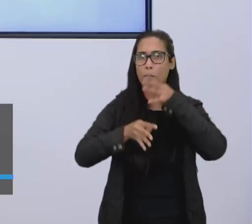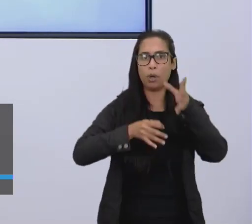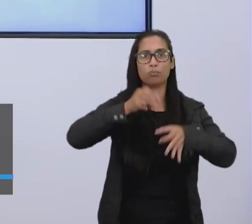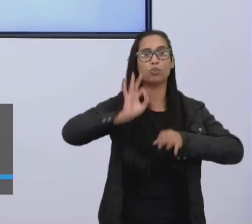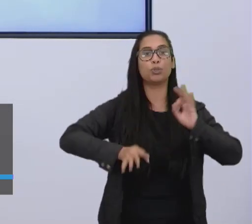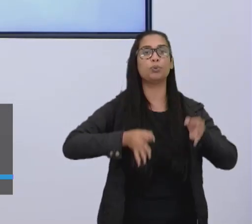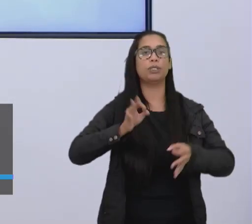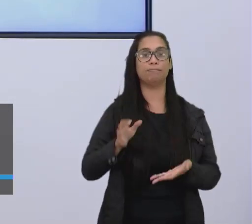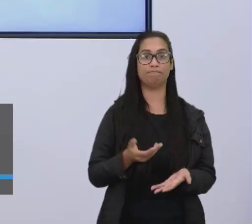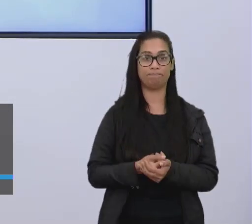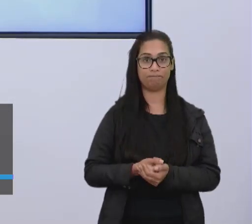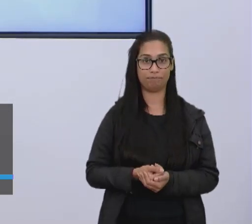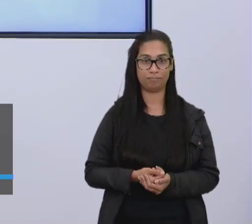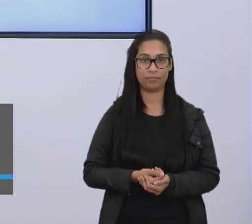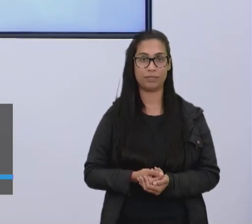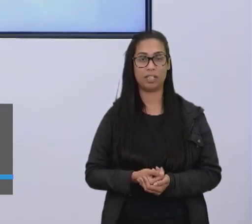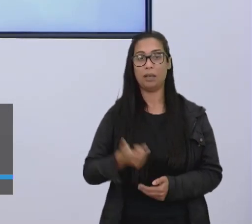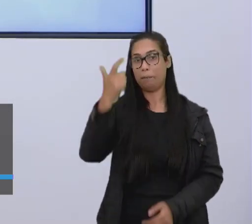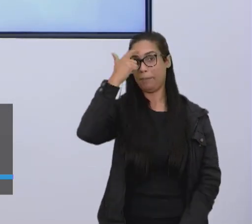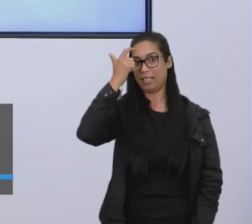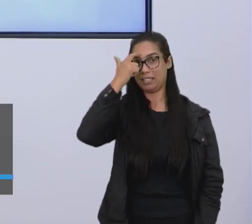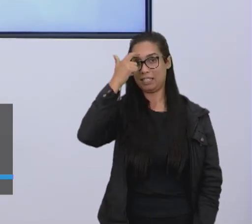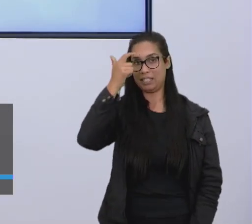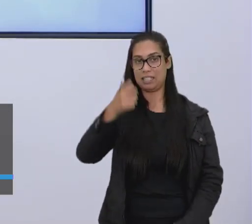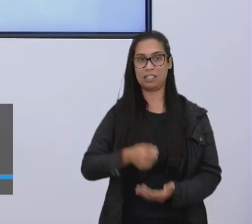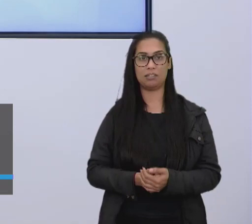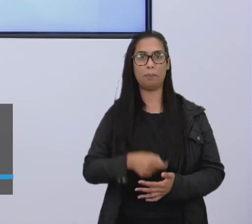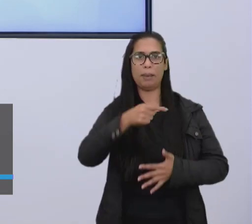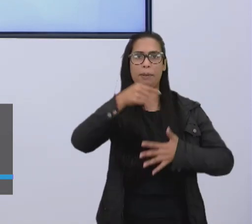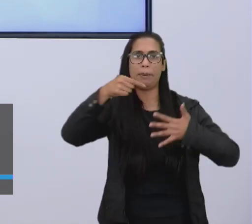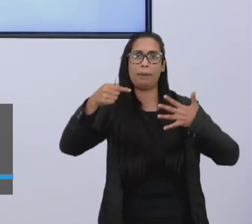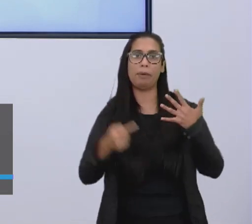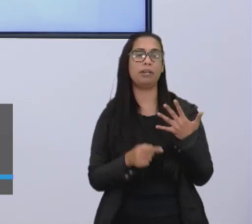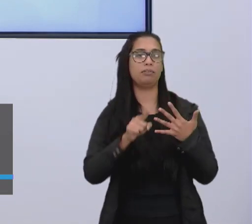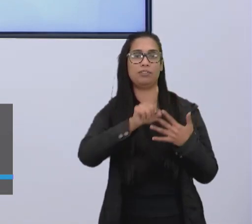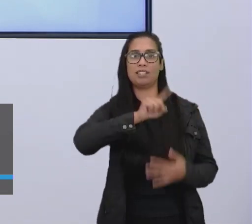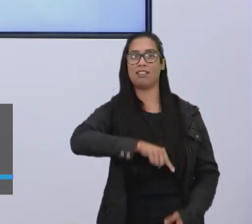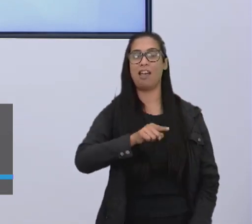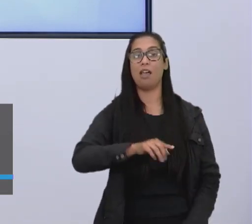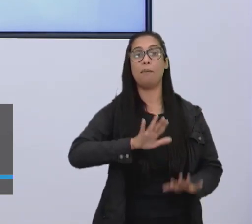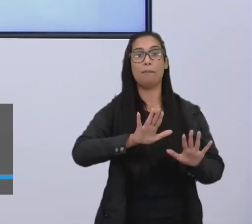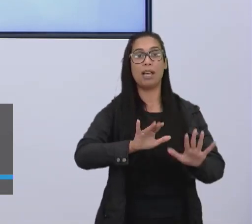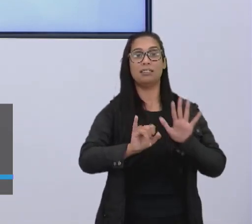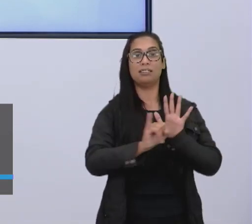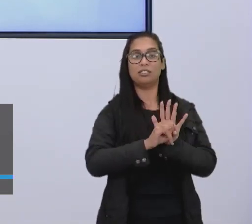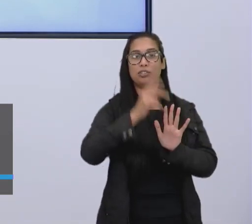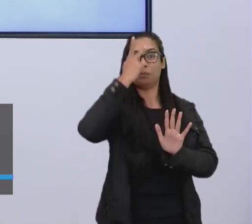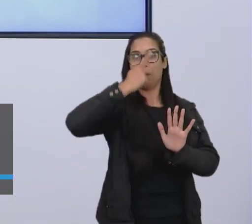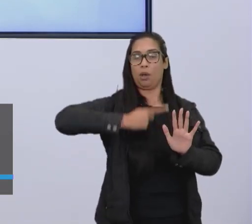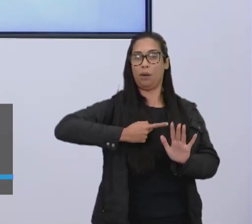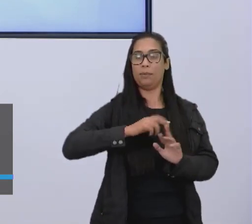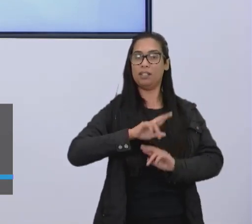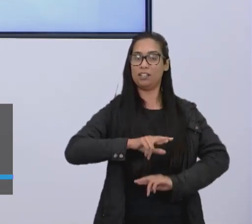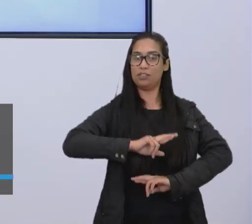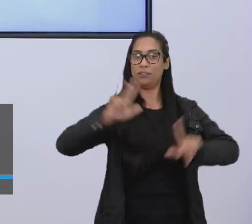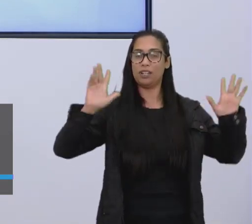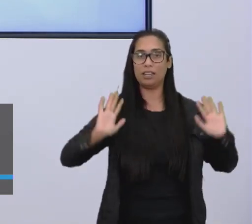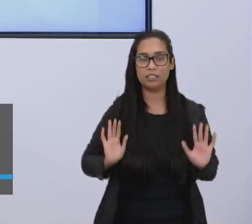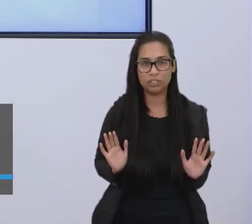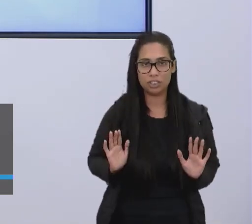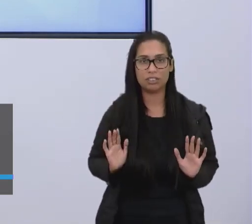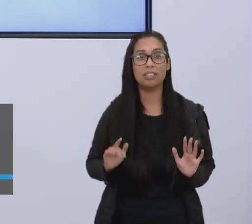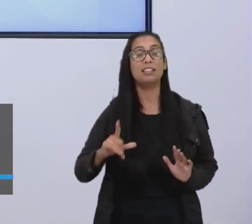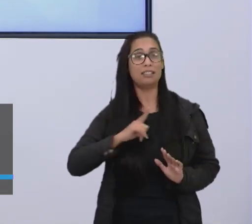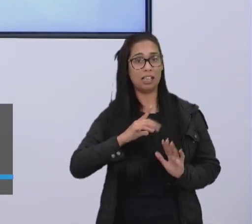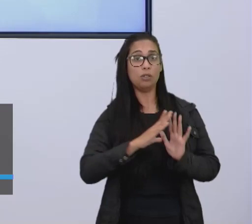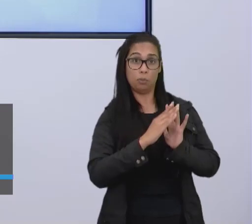regras ou imposições sociais. Não é uma verdade. Não estou dizendo que não tenham pessoas que estejam dentro desse padrão.